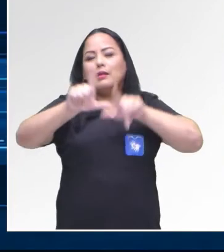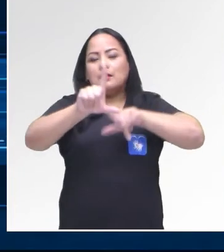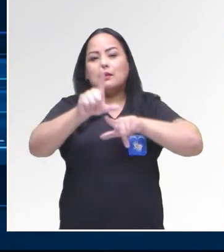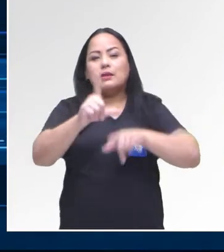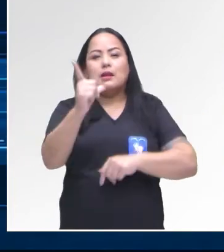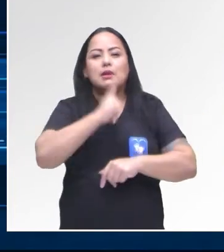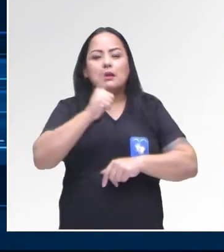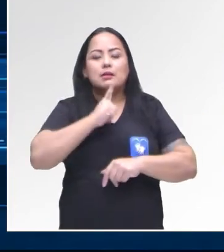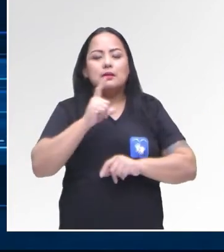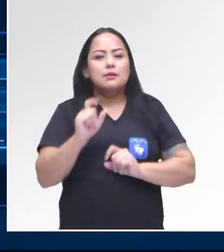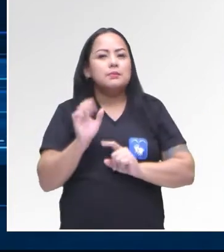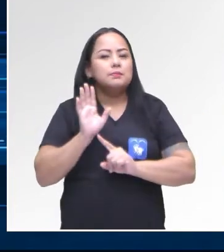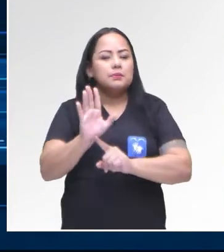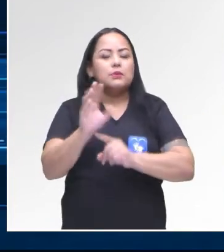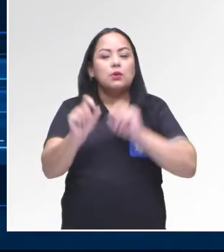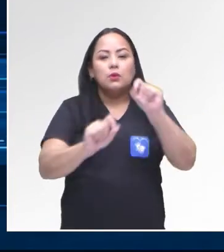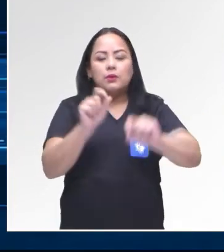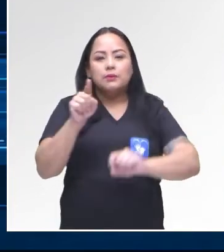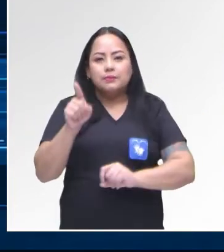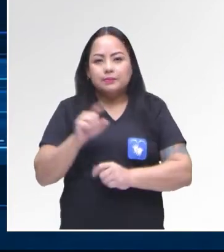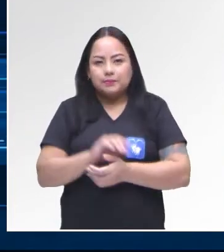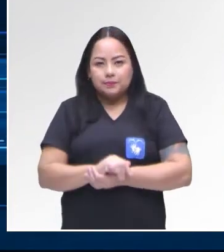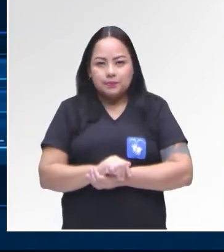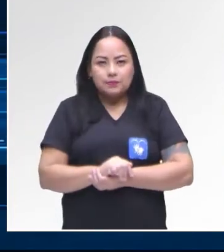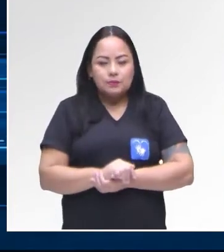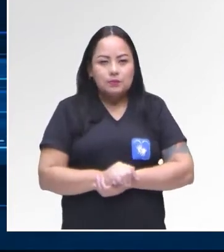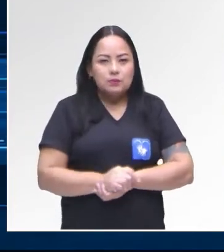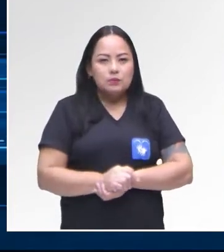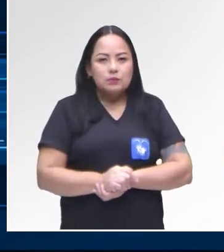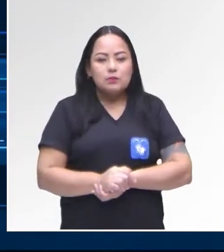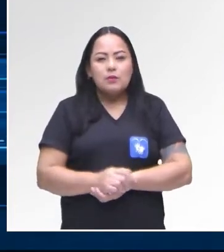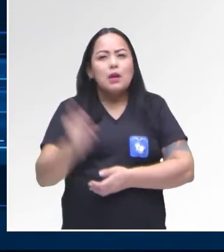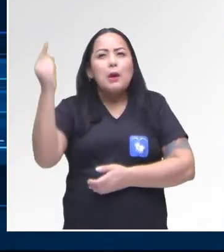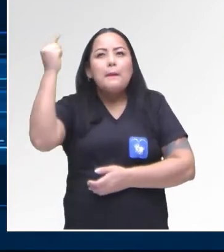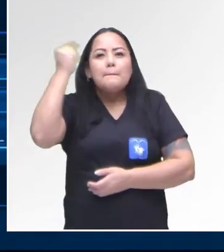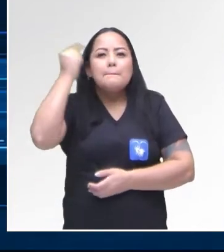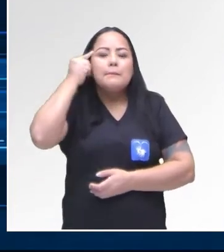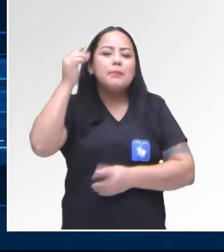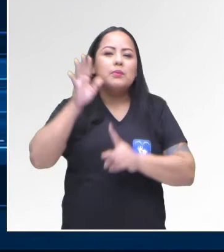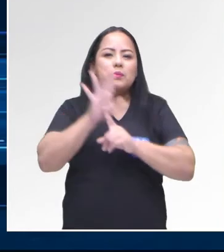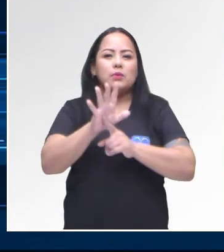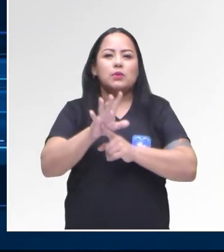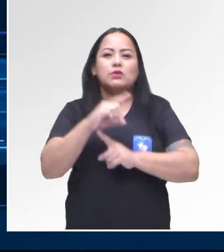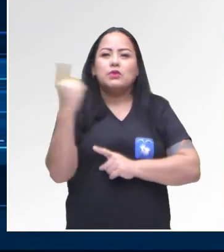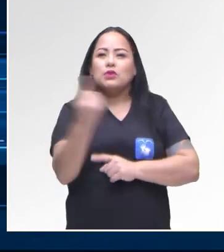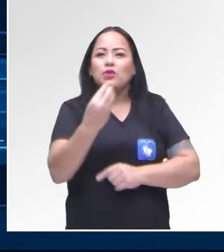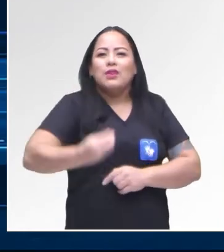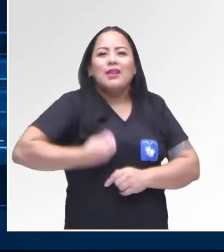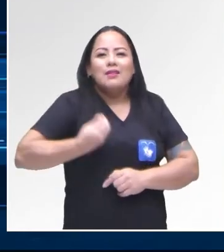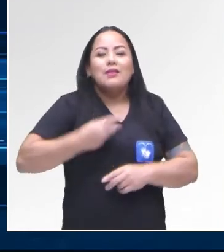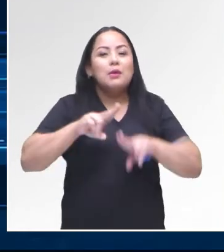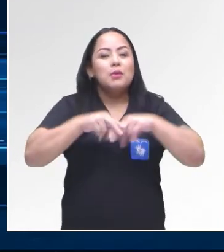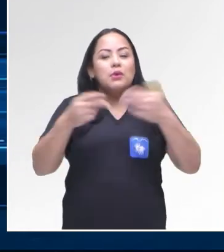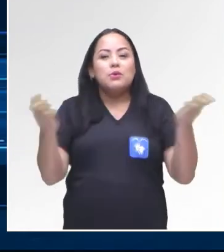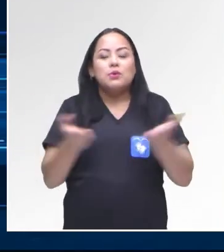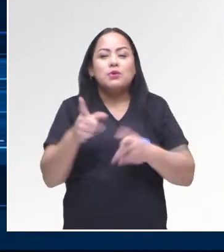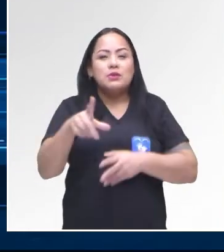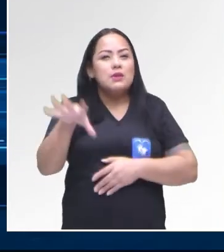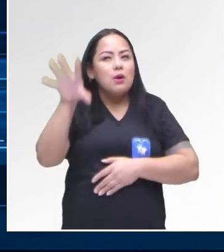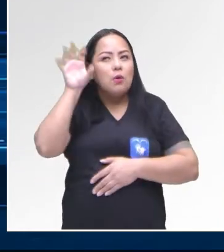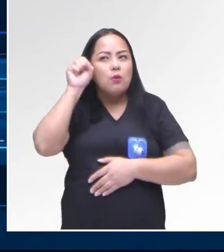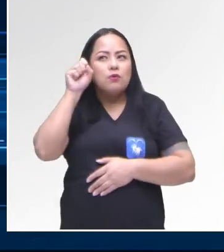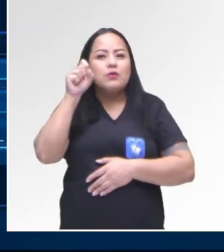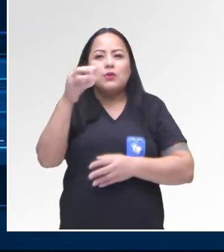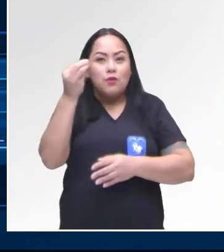trazem o seguinte? Olha só. Elas trazem o pensamento que nós estamos vivendo. É por isso que hoje você ouve